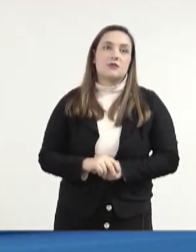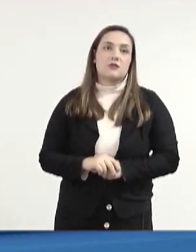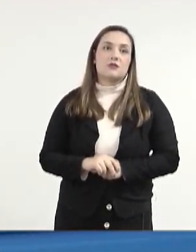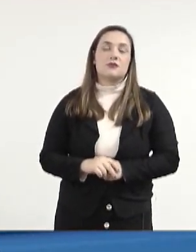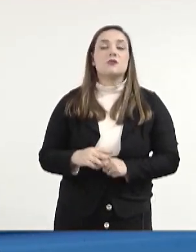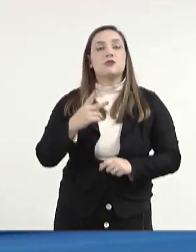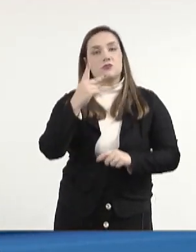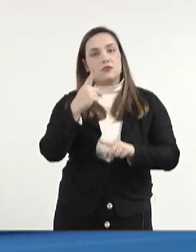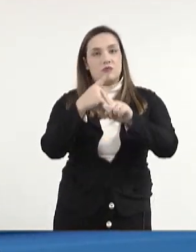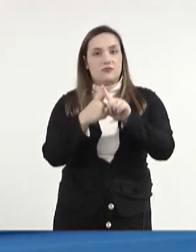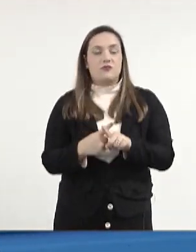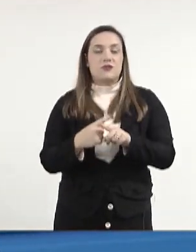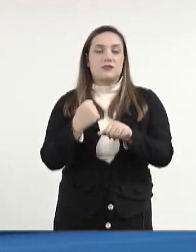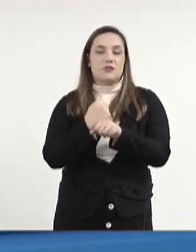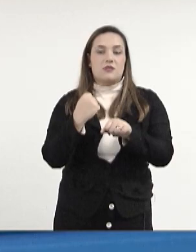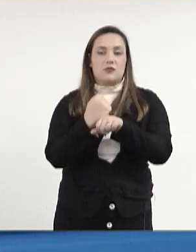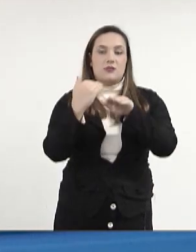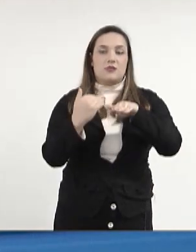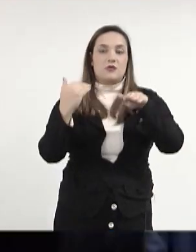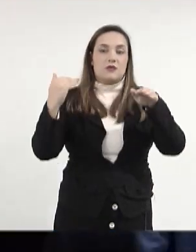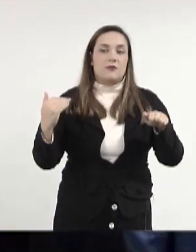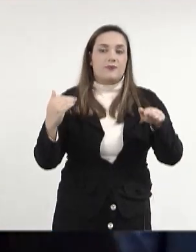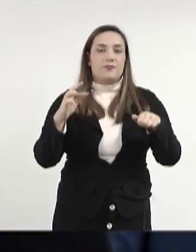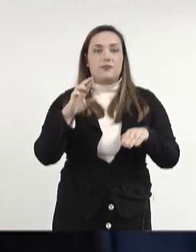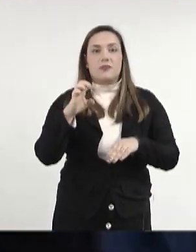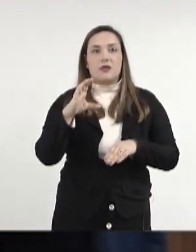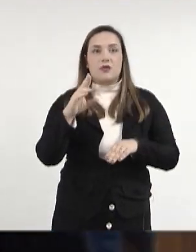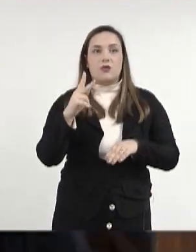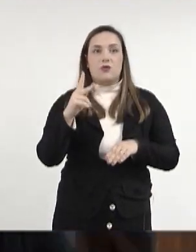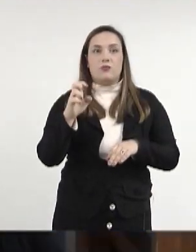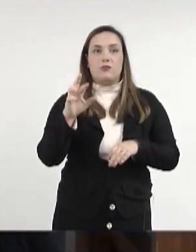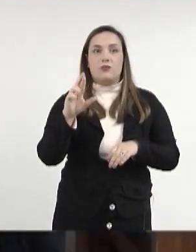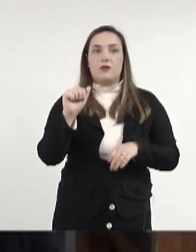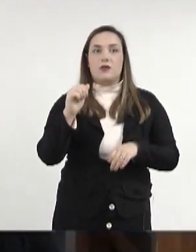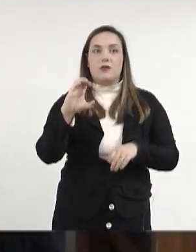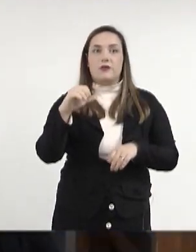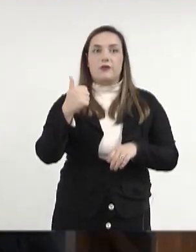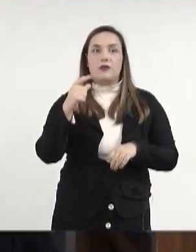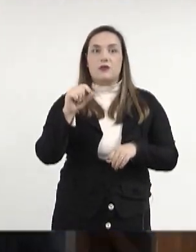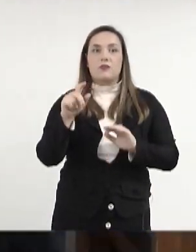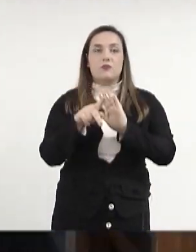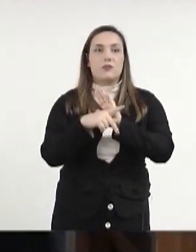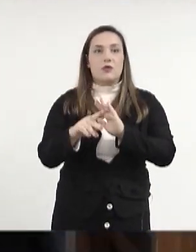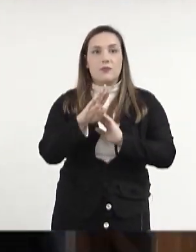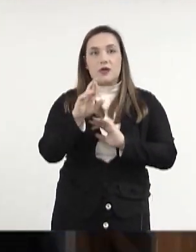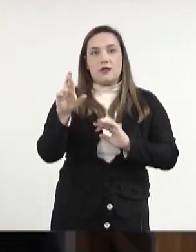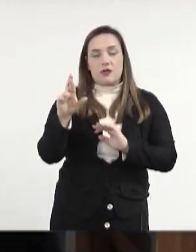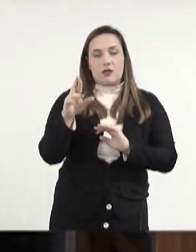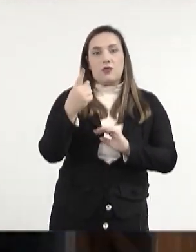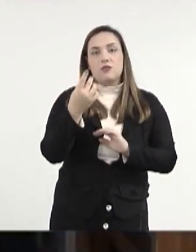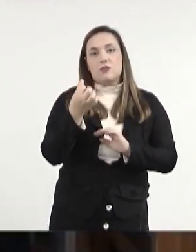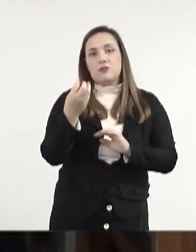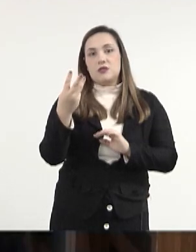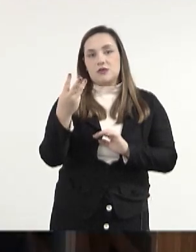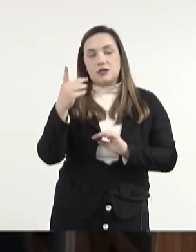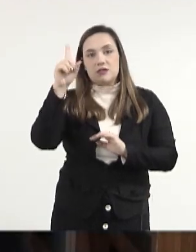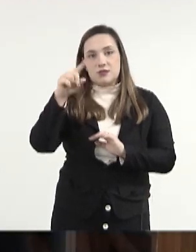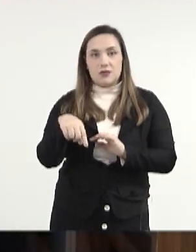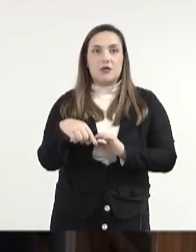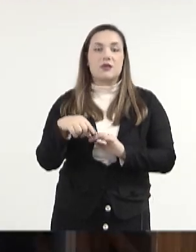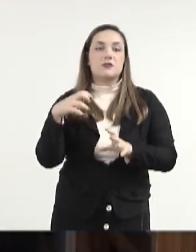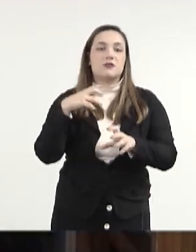duplicação, recuperação, manutenção da nossa BR-163,